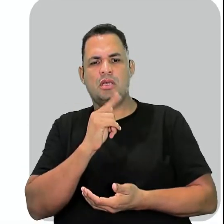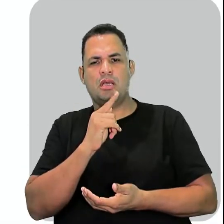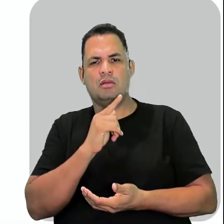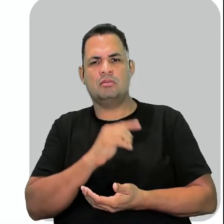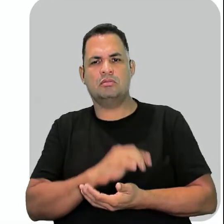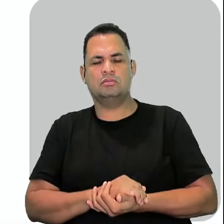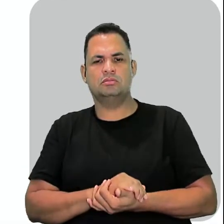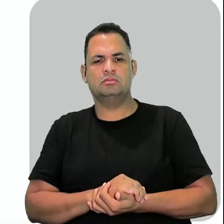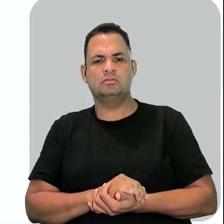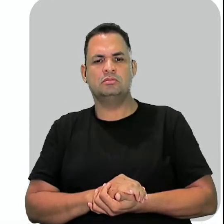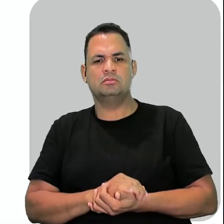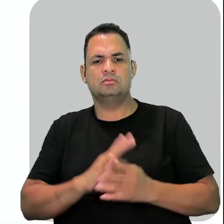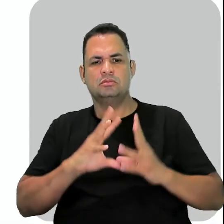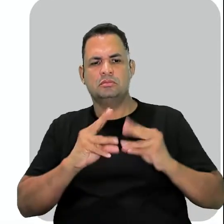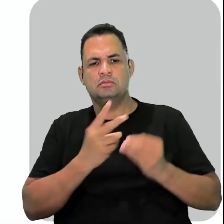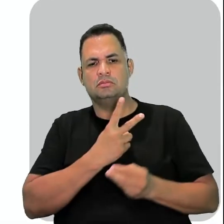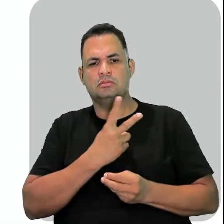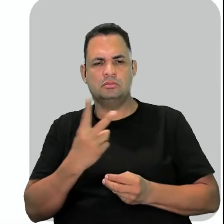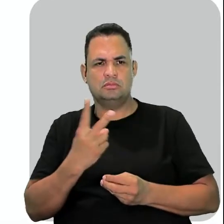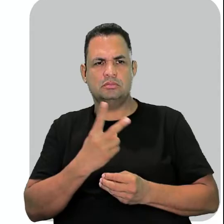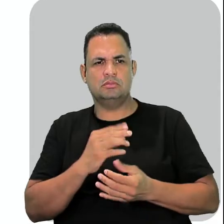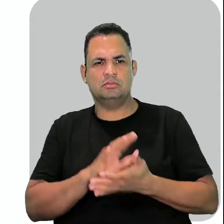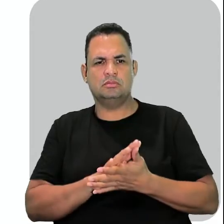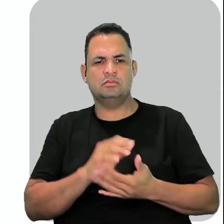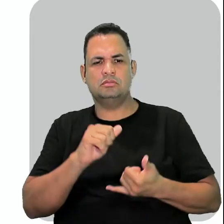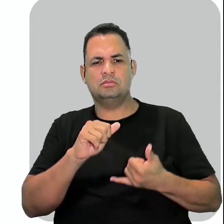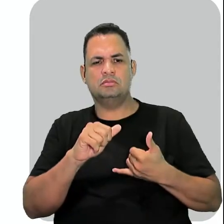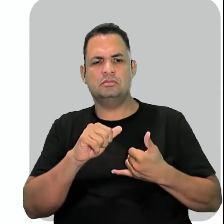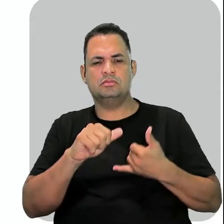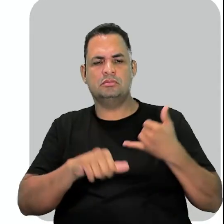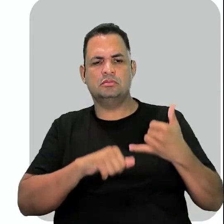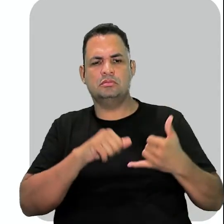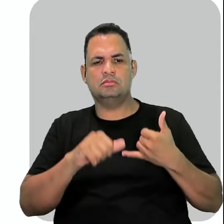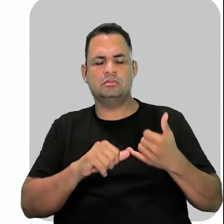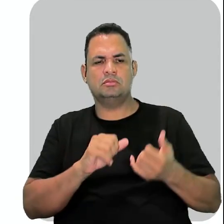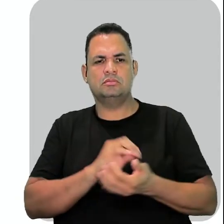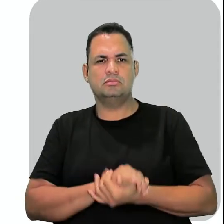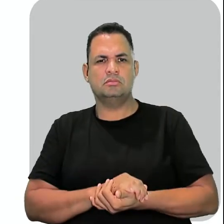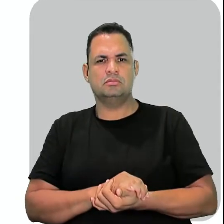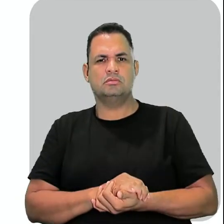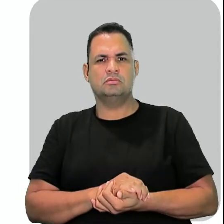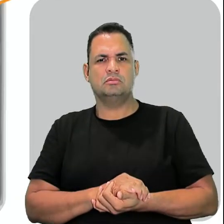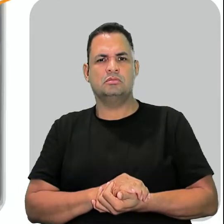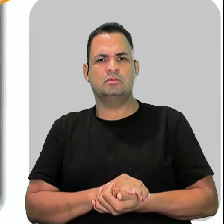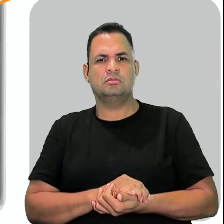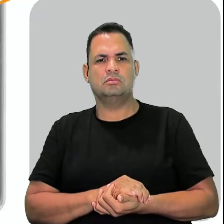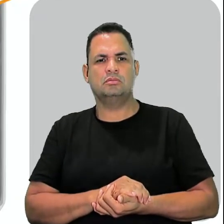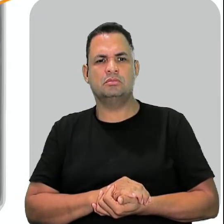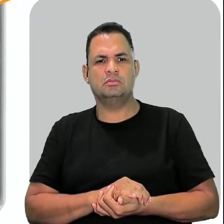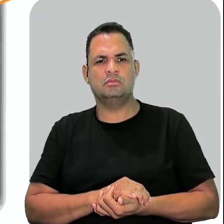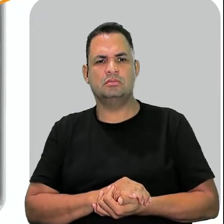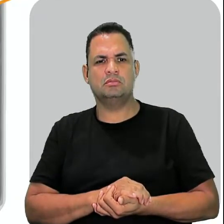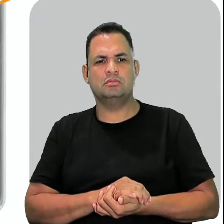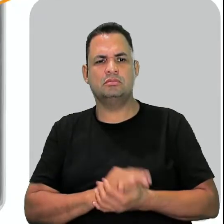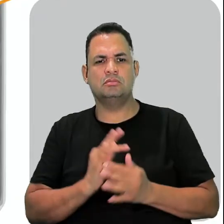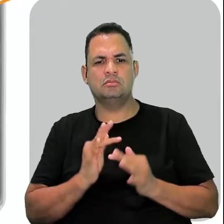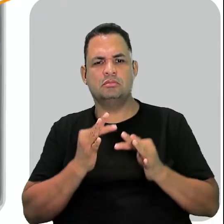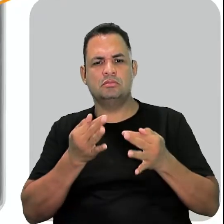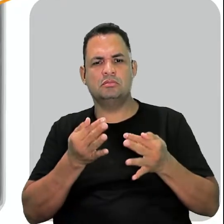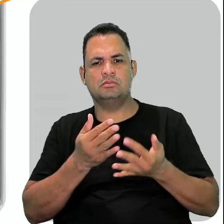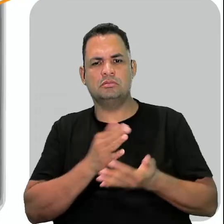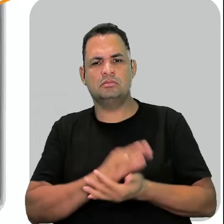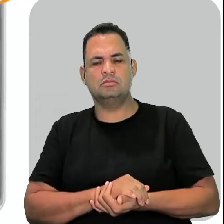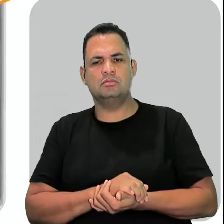de água em todas as duas reações. Então, a letra A é a nossa alternativa correta. E a última, e não